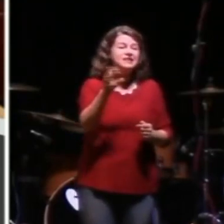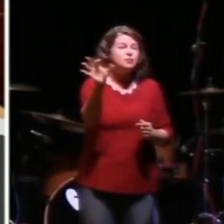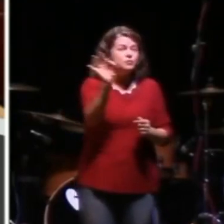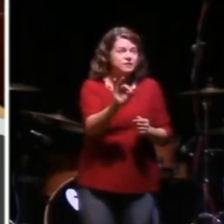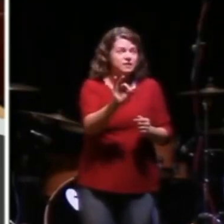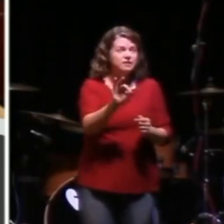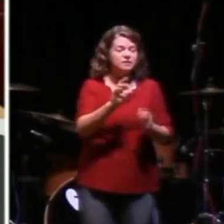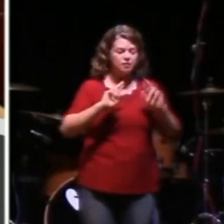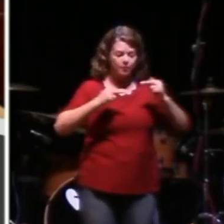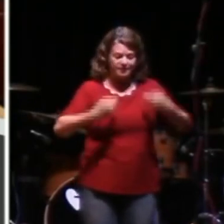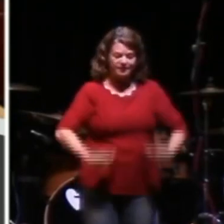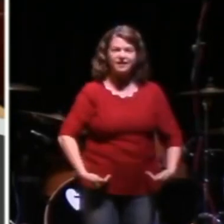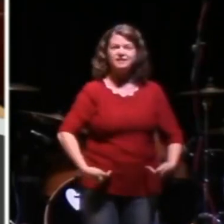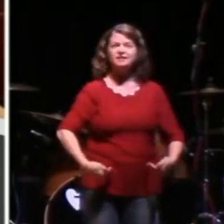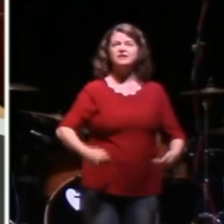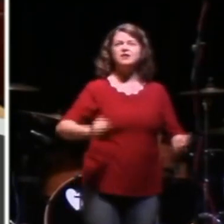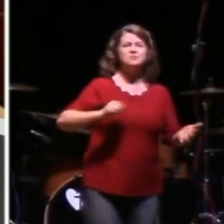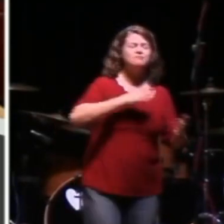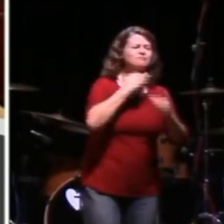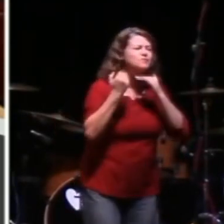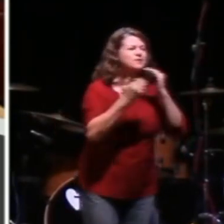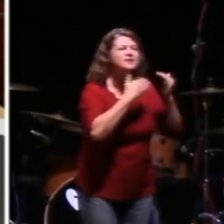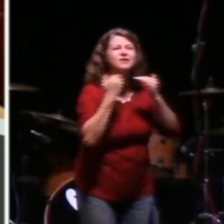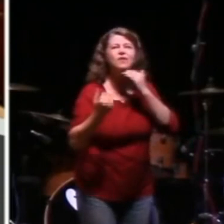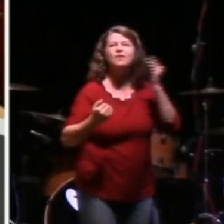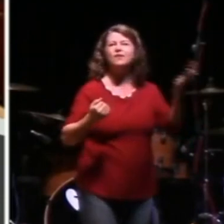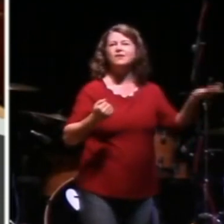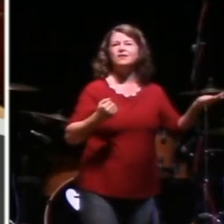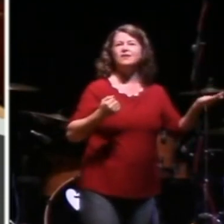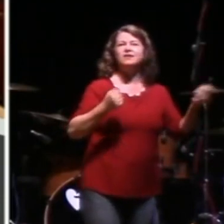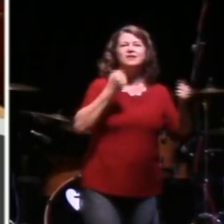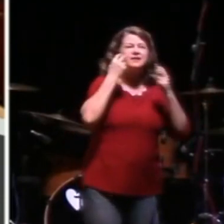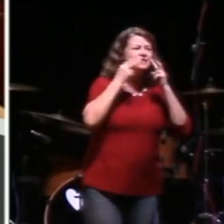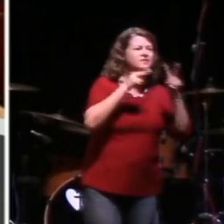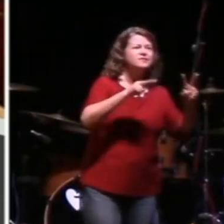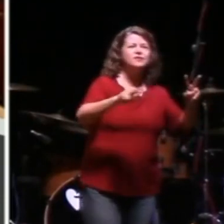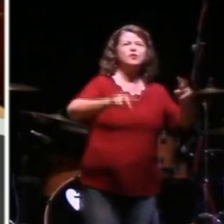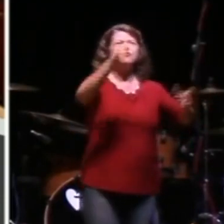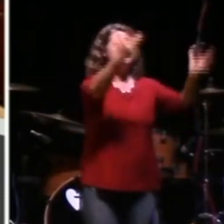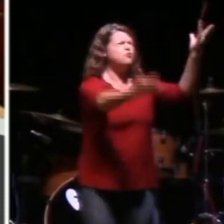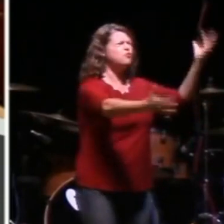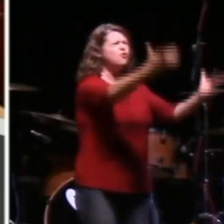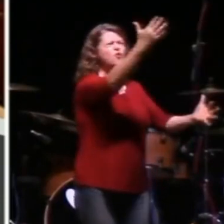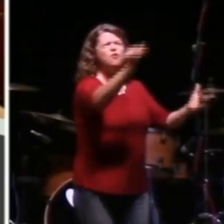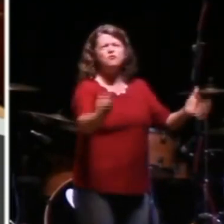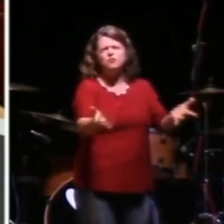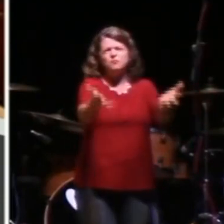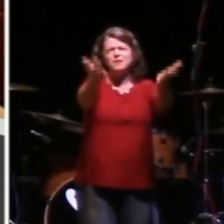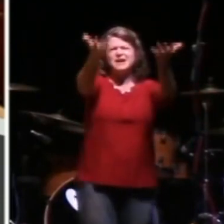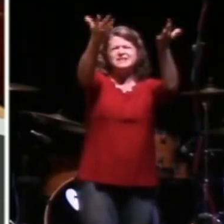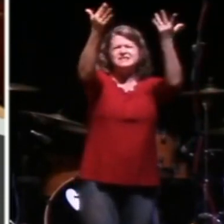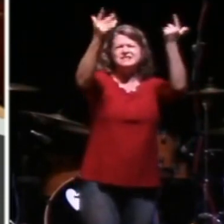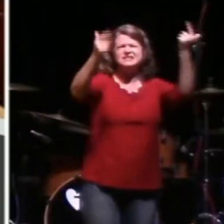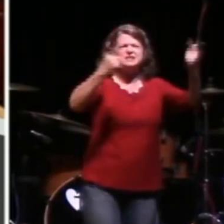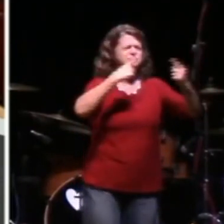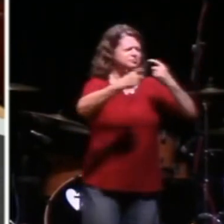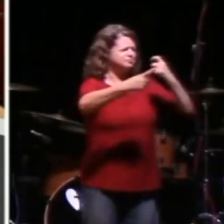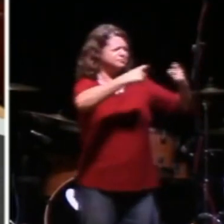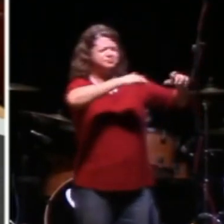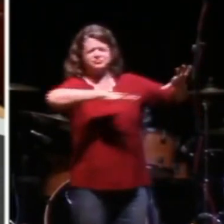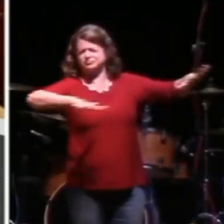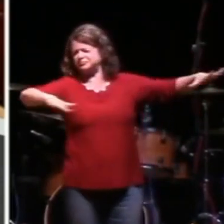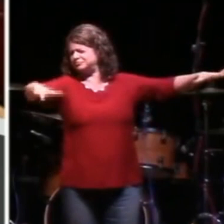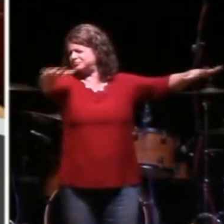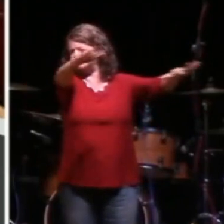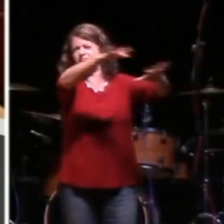três pragas do fogo fumaça e enxofre que saíram das suas bocas o restante da humanidade que não morreu com essas pragas nem